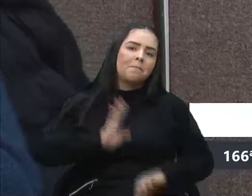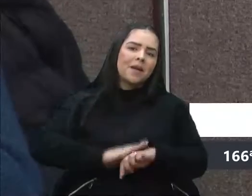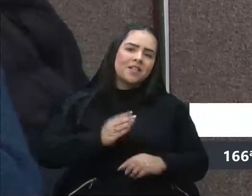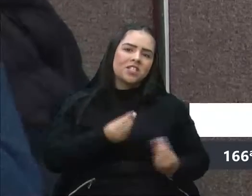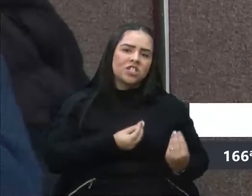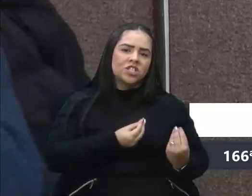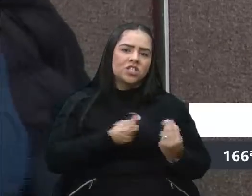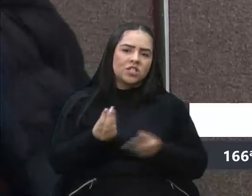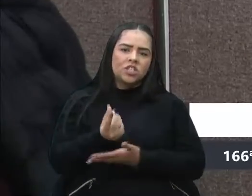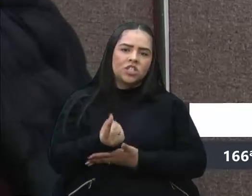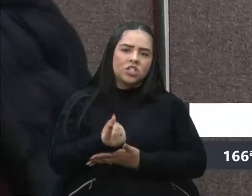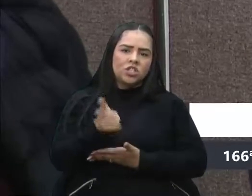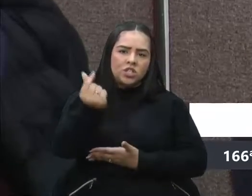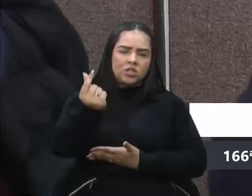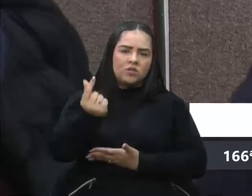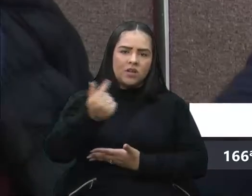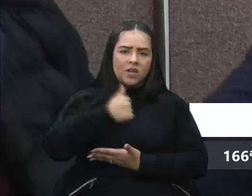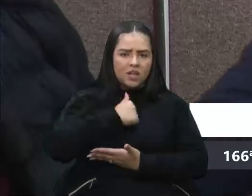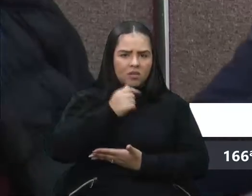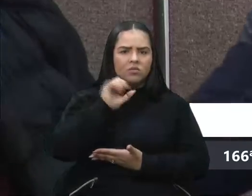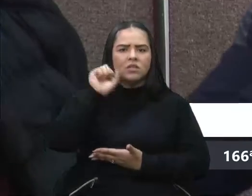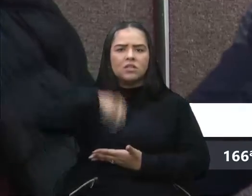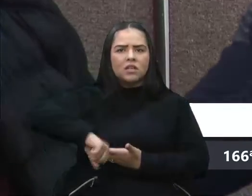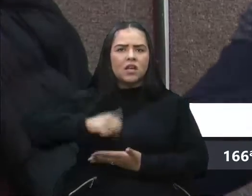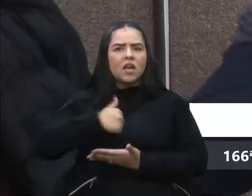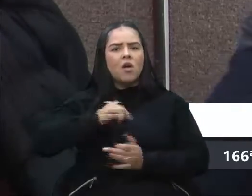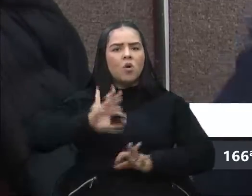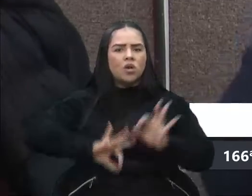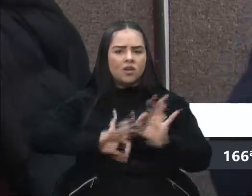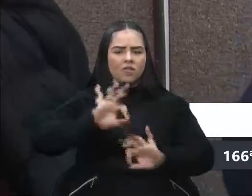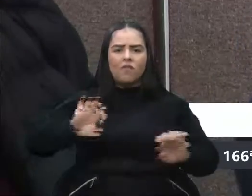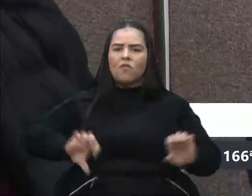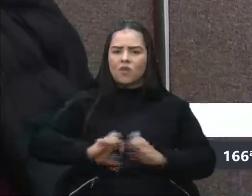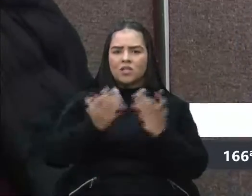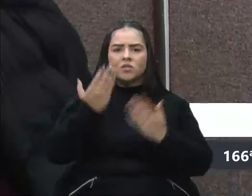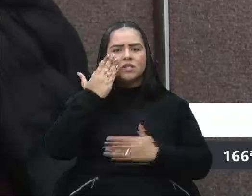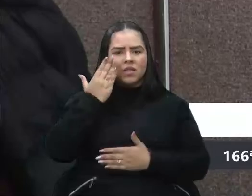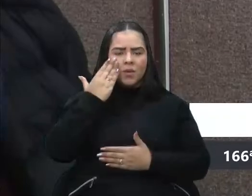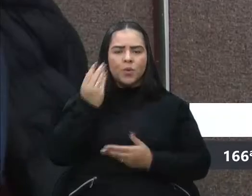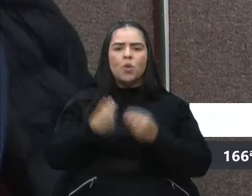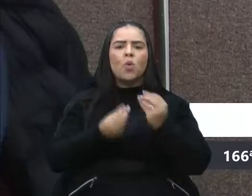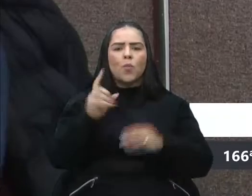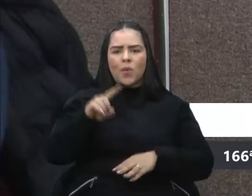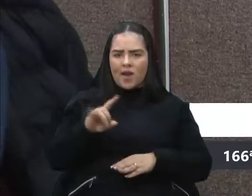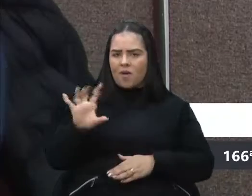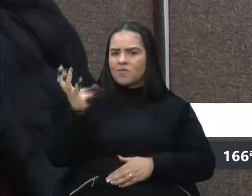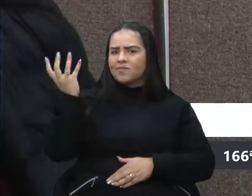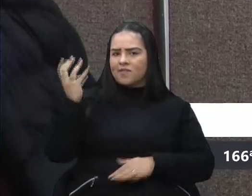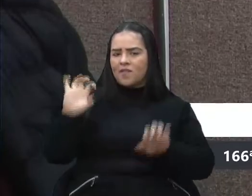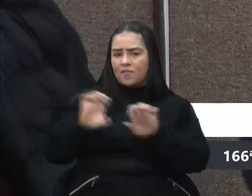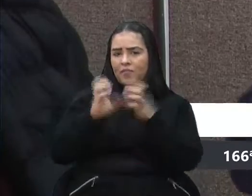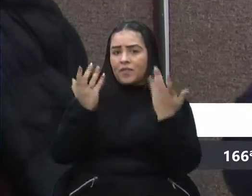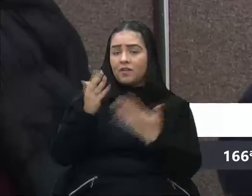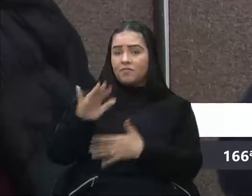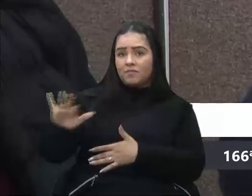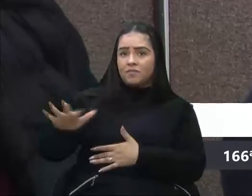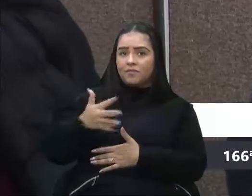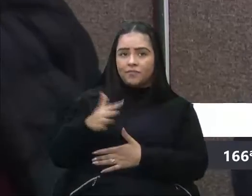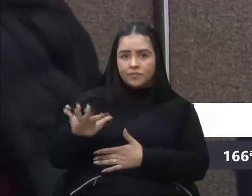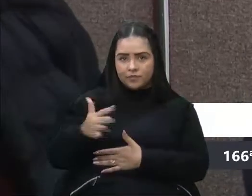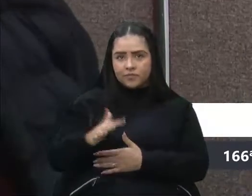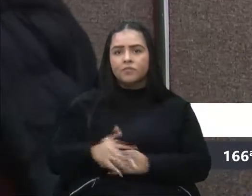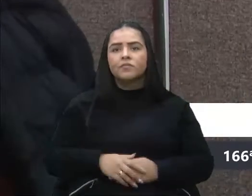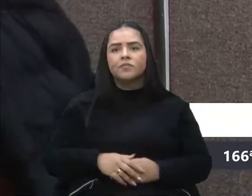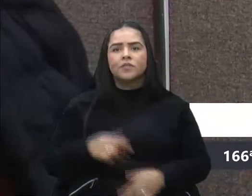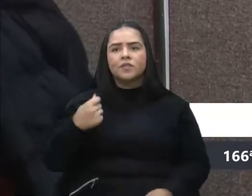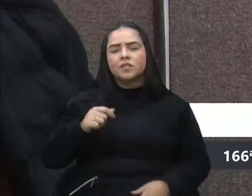uva, conte com este vereador. Eu sou organizador de eventos, eu sei como é fazer um evento. Tem muitas vezes que